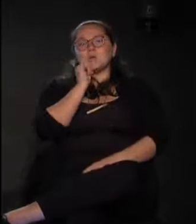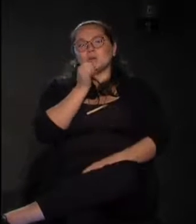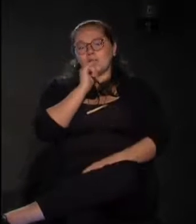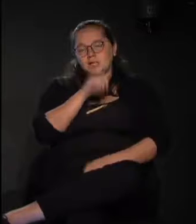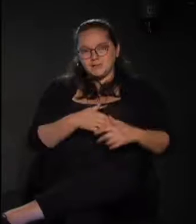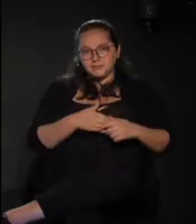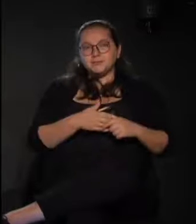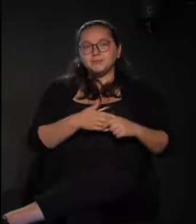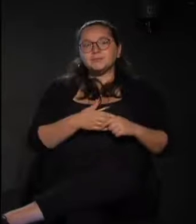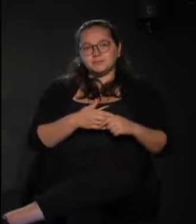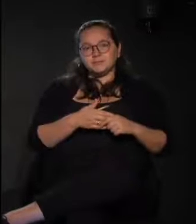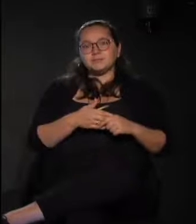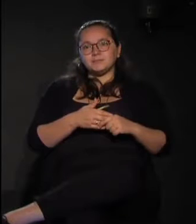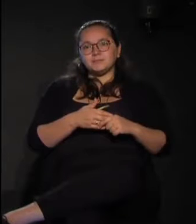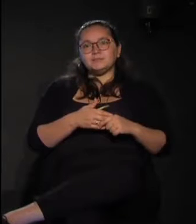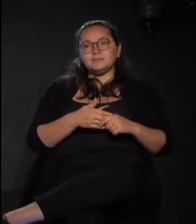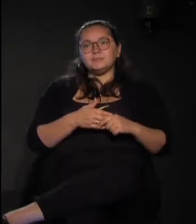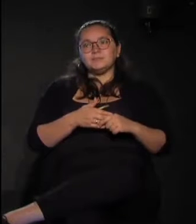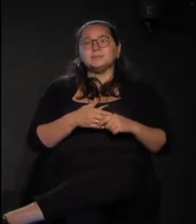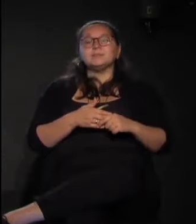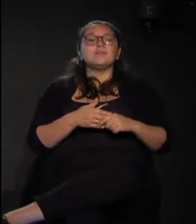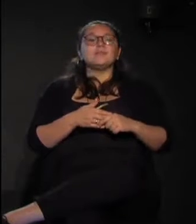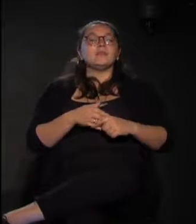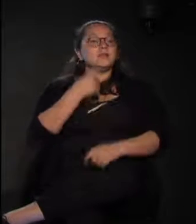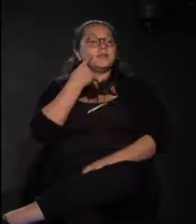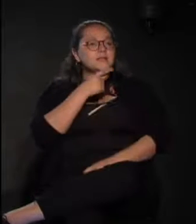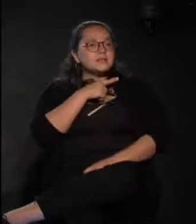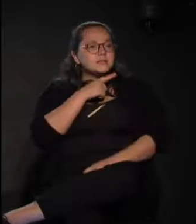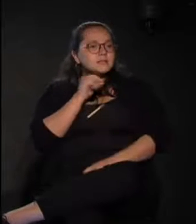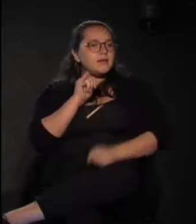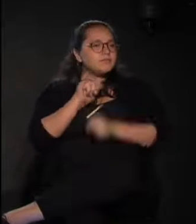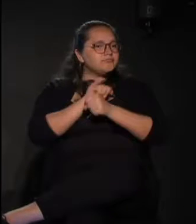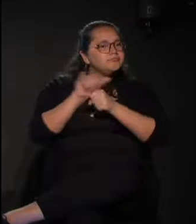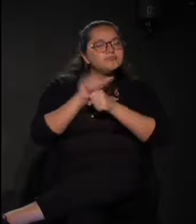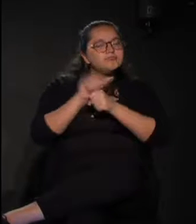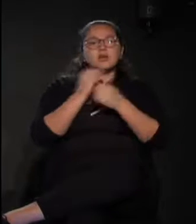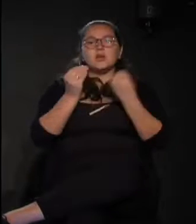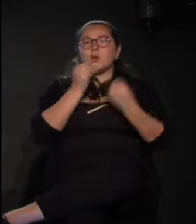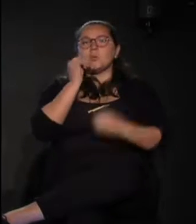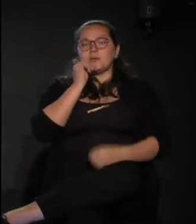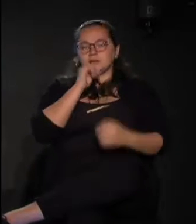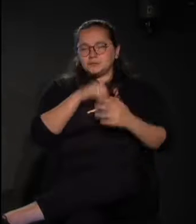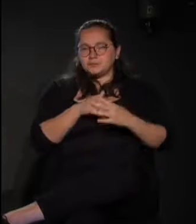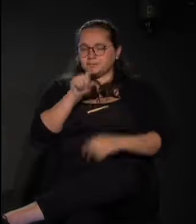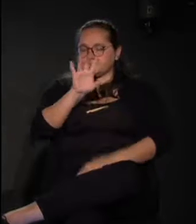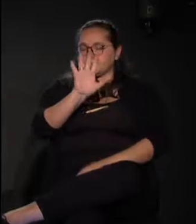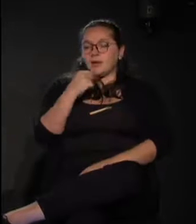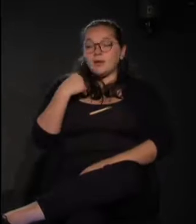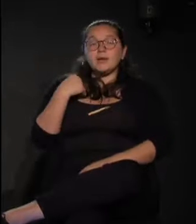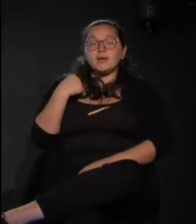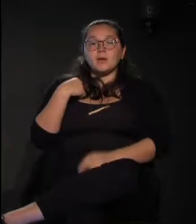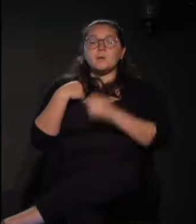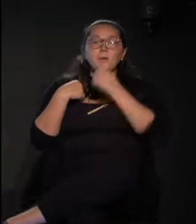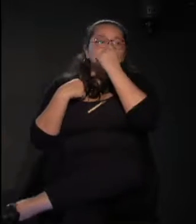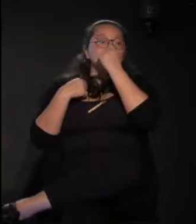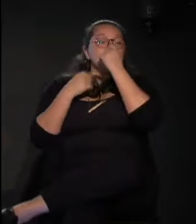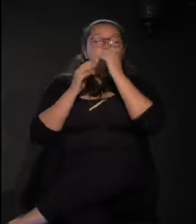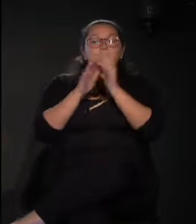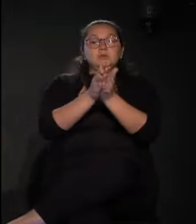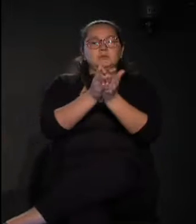e e engenho não na arte na conta eu quando o quando comecei a ler o